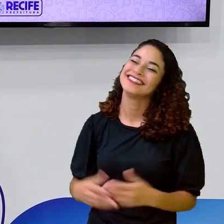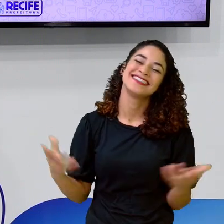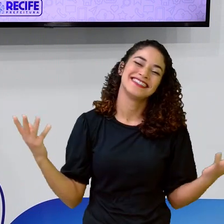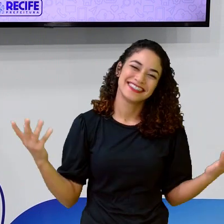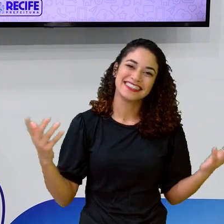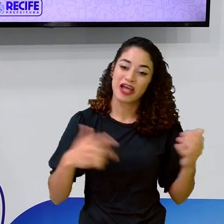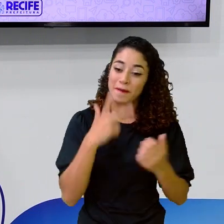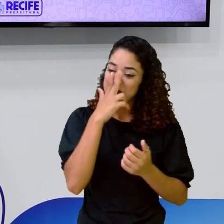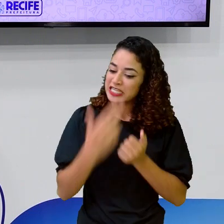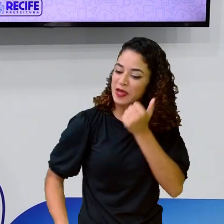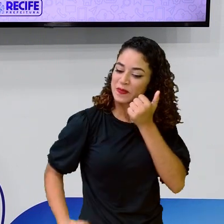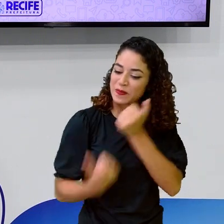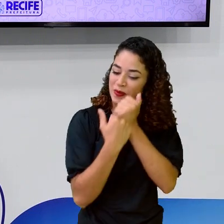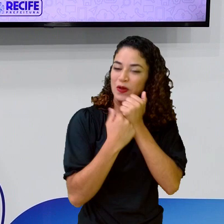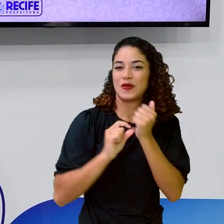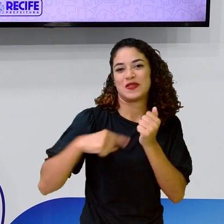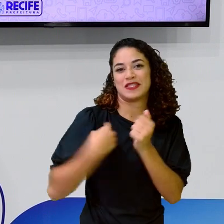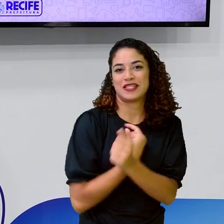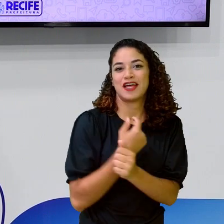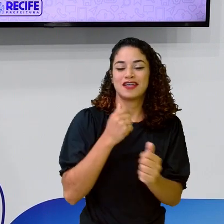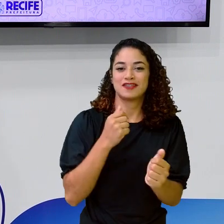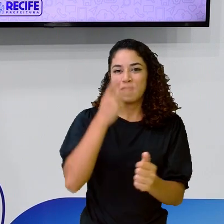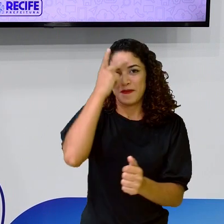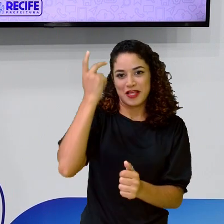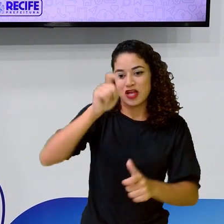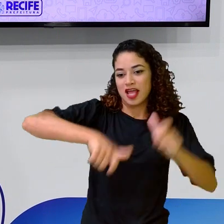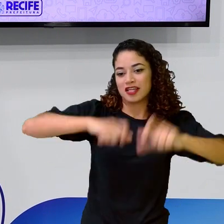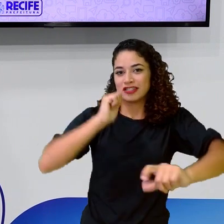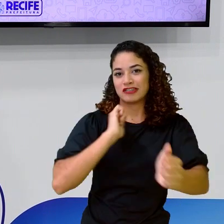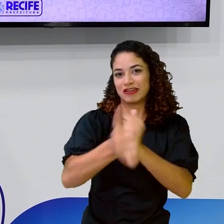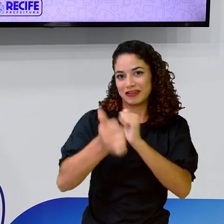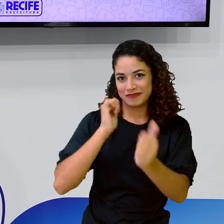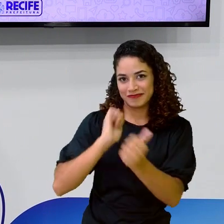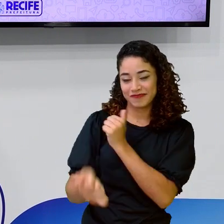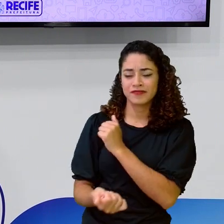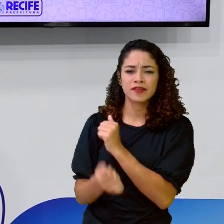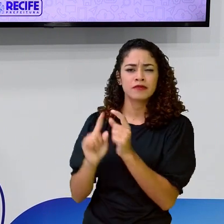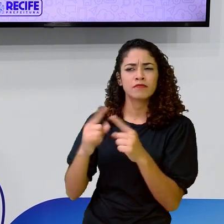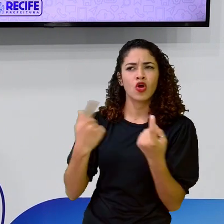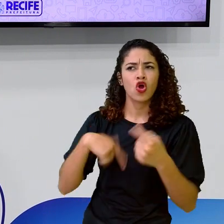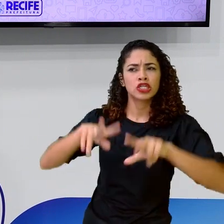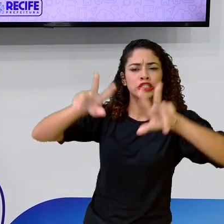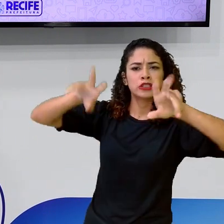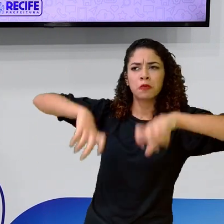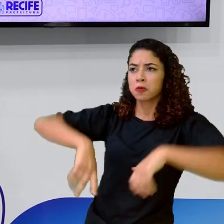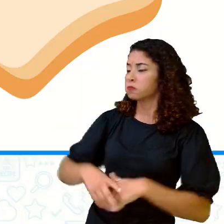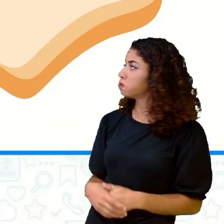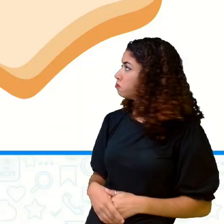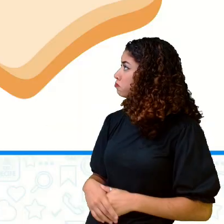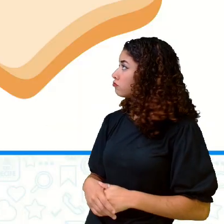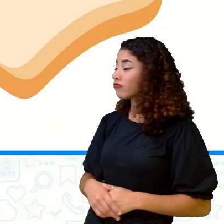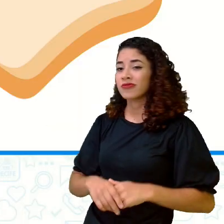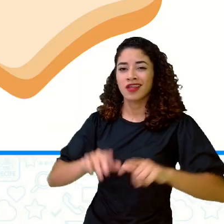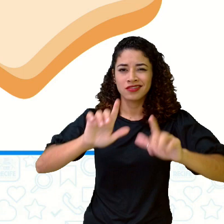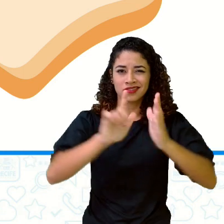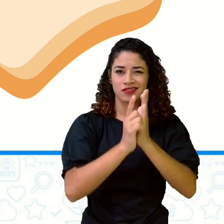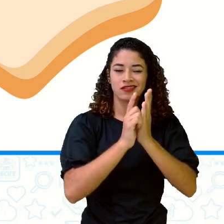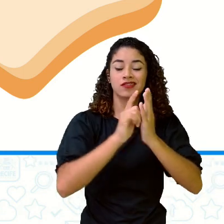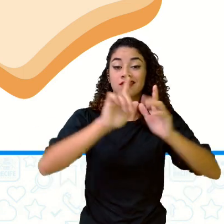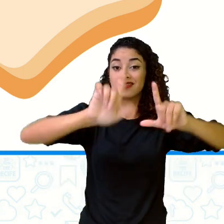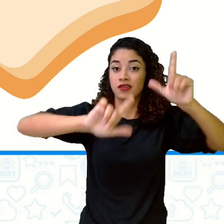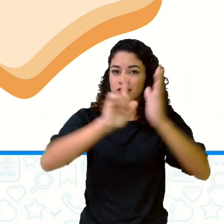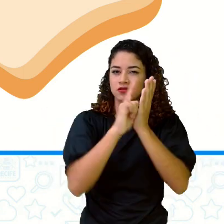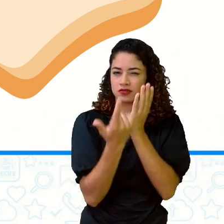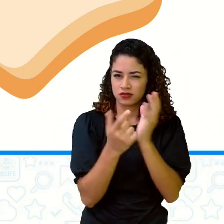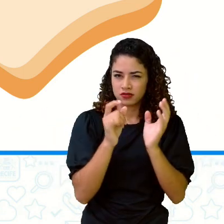apoio aos nossos jogadores. E telejornal, vocês aí acompanhando, como eu falei, da